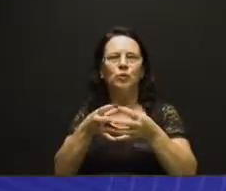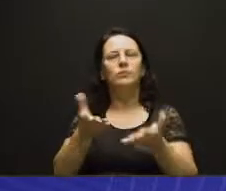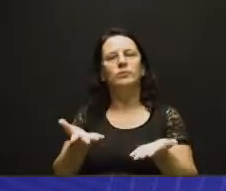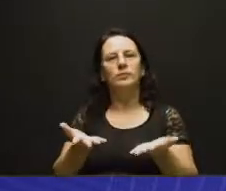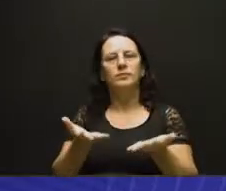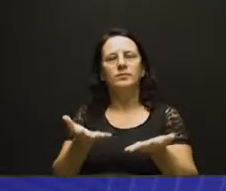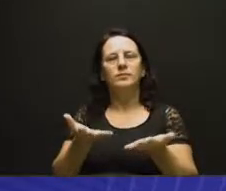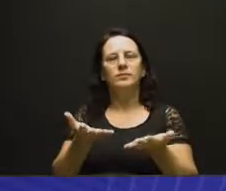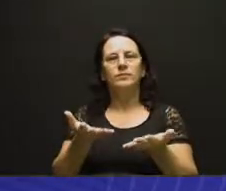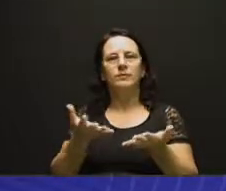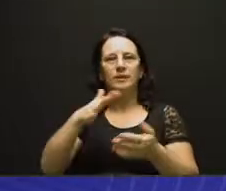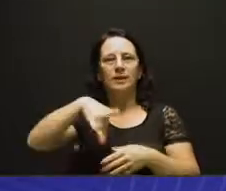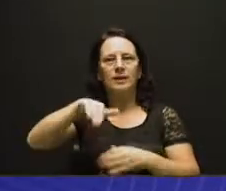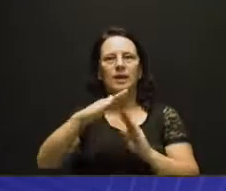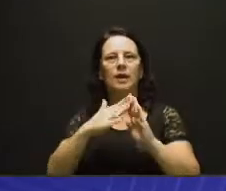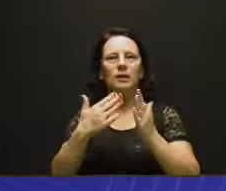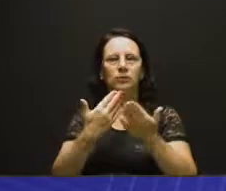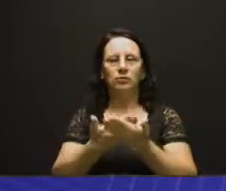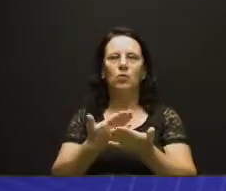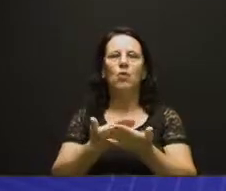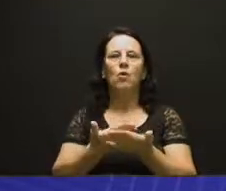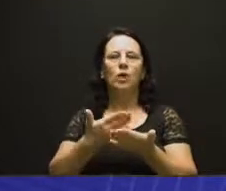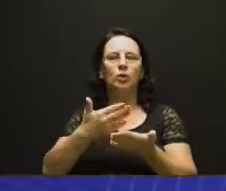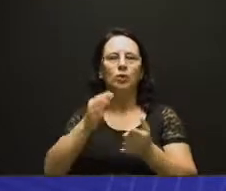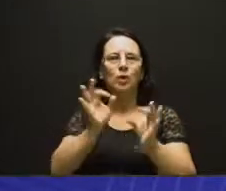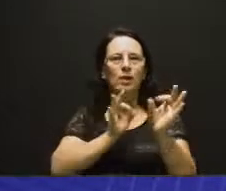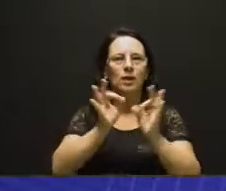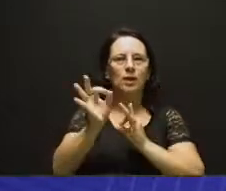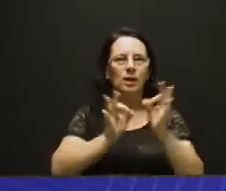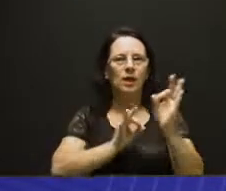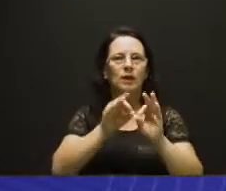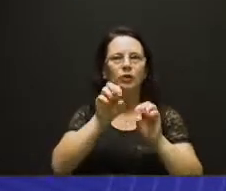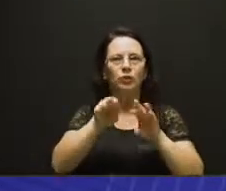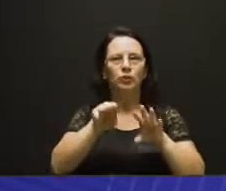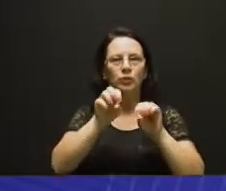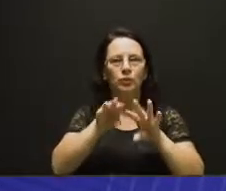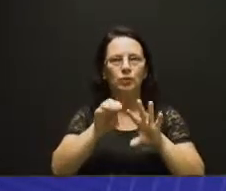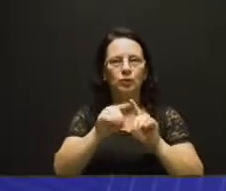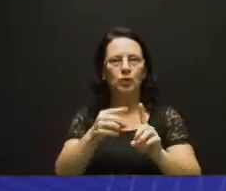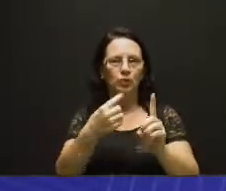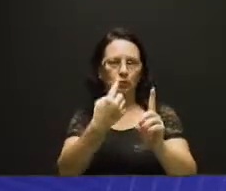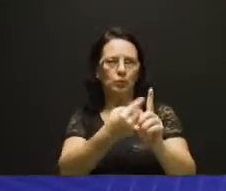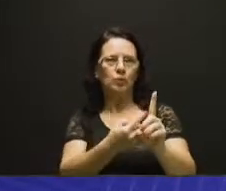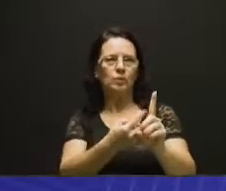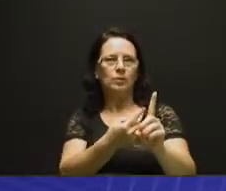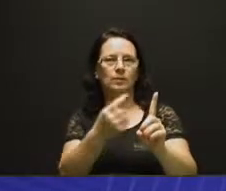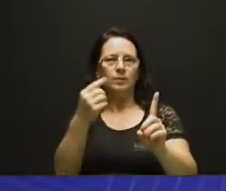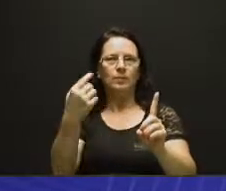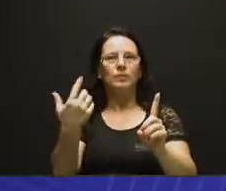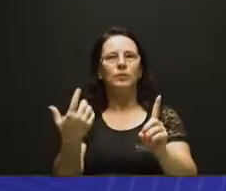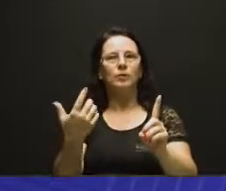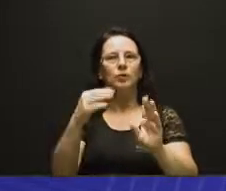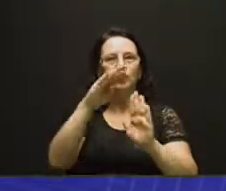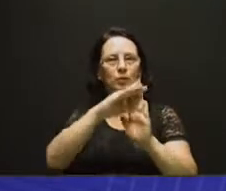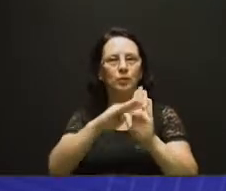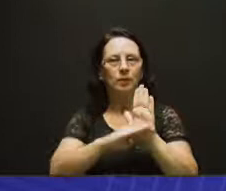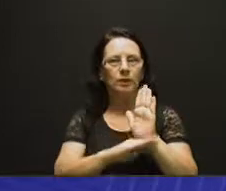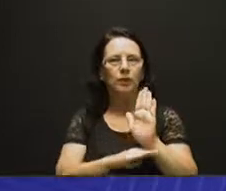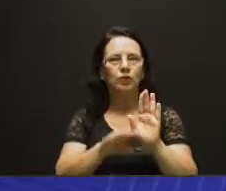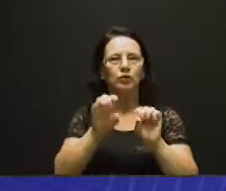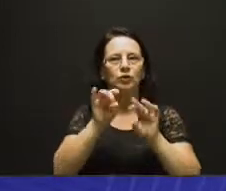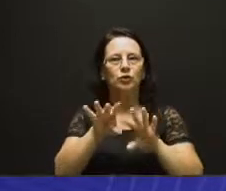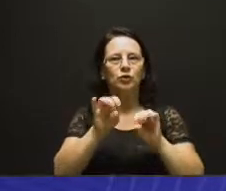então isso é dever de todos fazer elaborar esse plano educacional e de 12 individualizado previsto no nosso plano educacional do